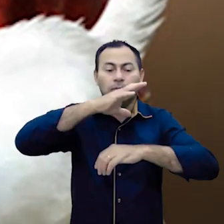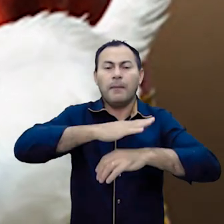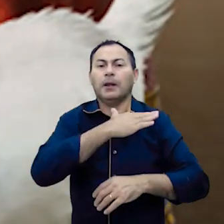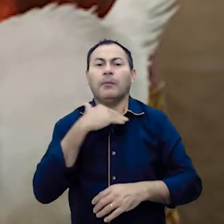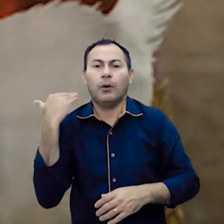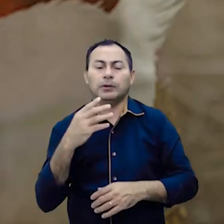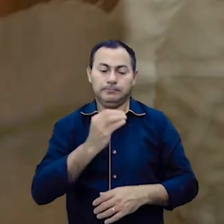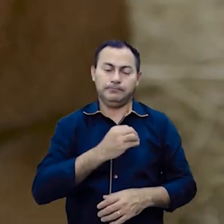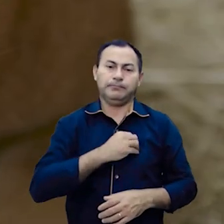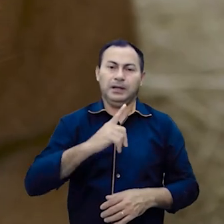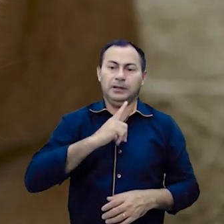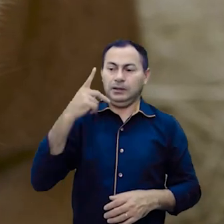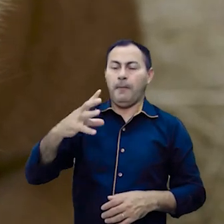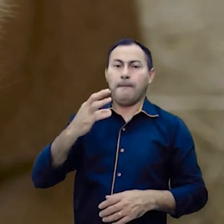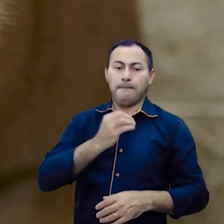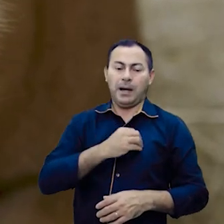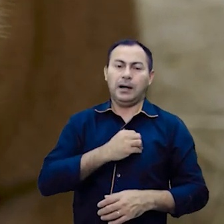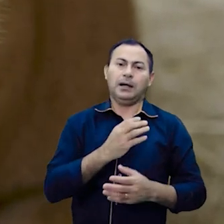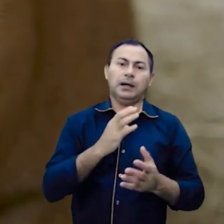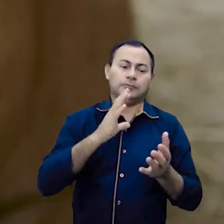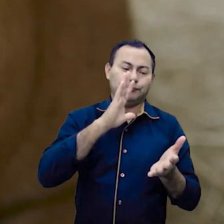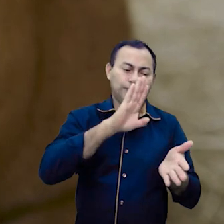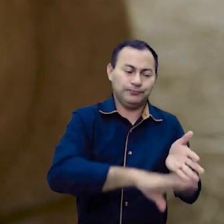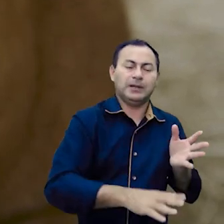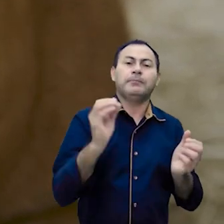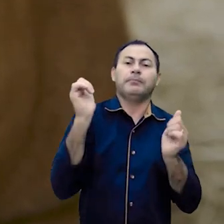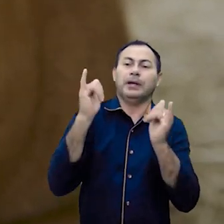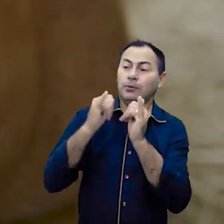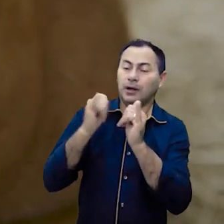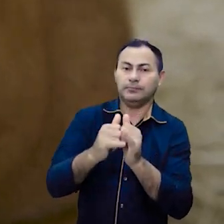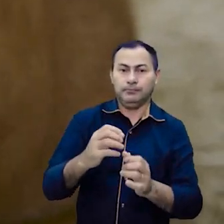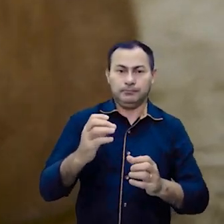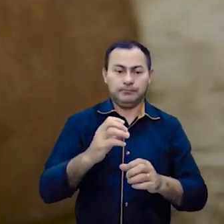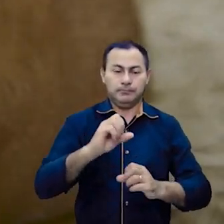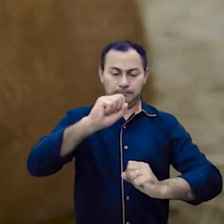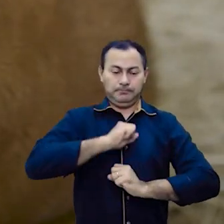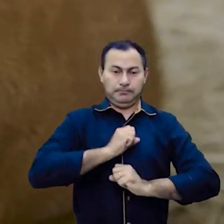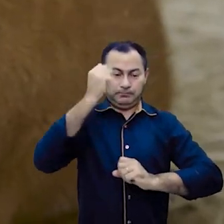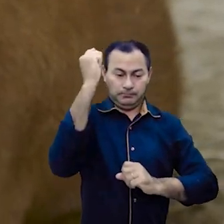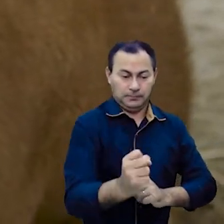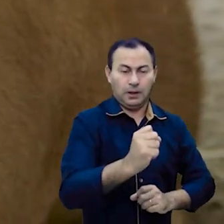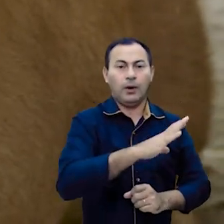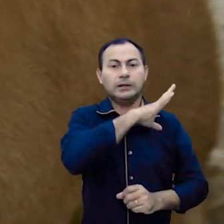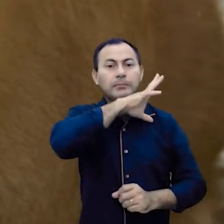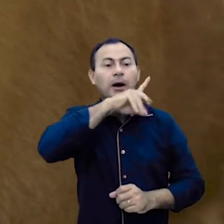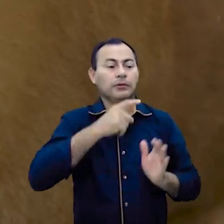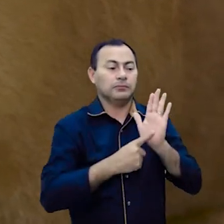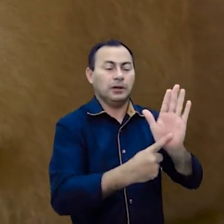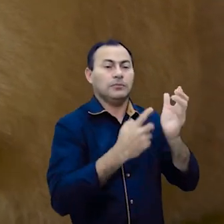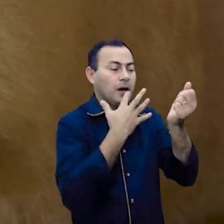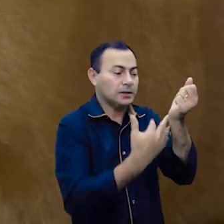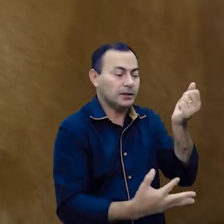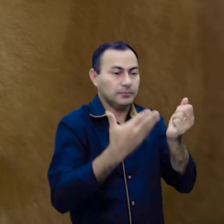pela morte do animal o pecador tinha seus pecados cobertos e perdoados os sacerdote sacrificava o animal